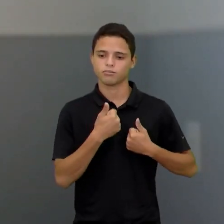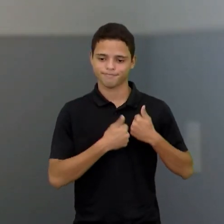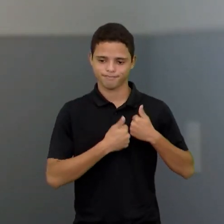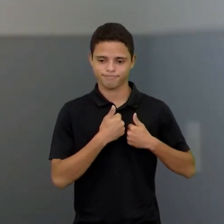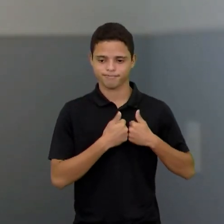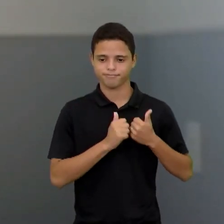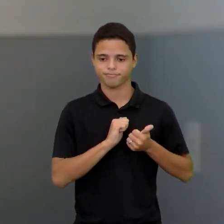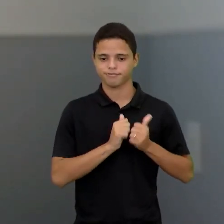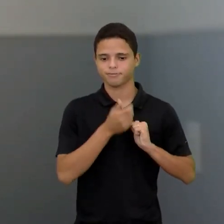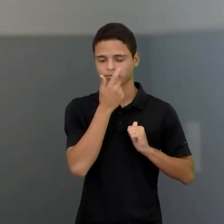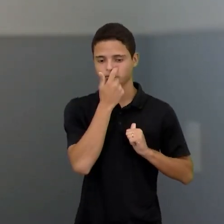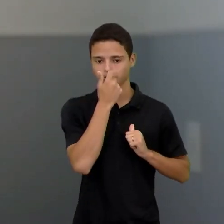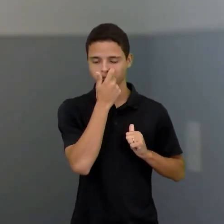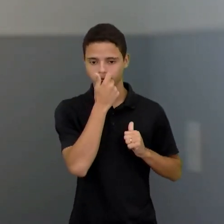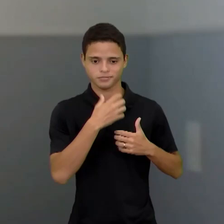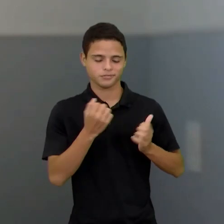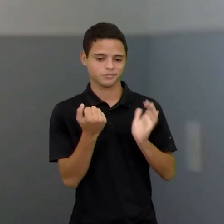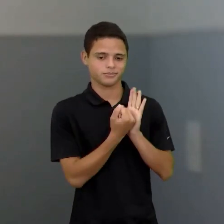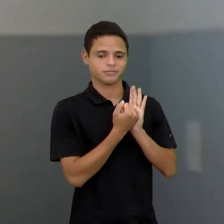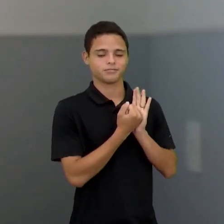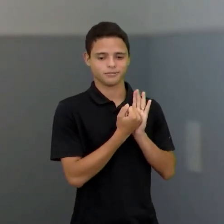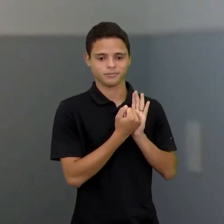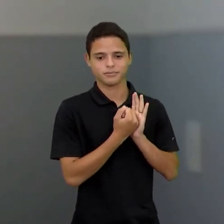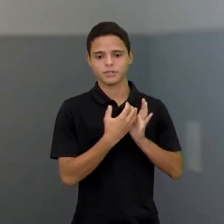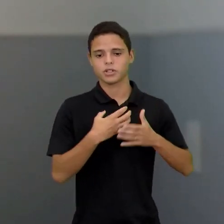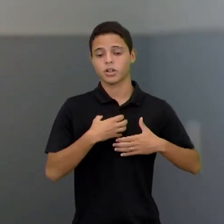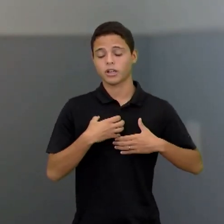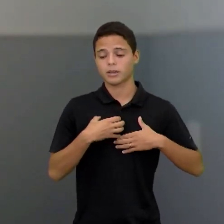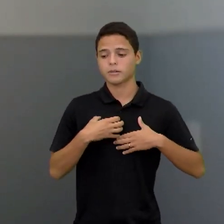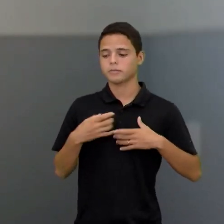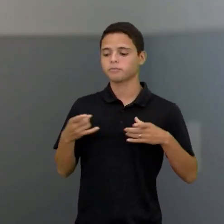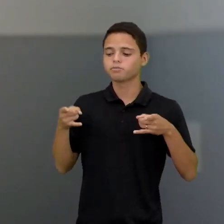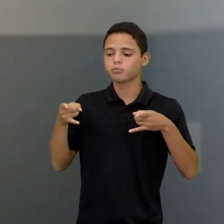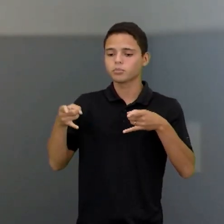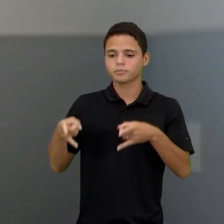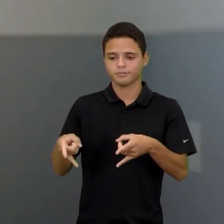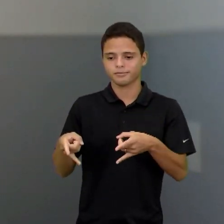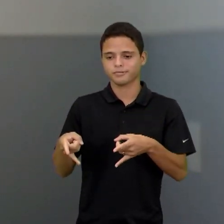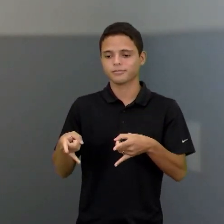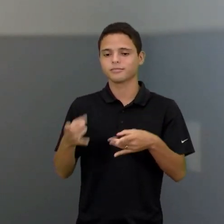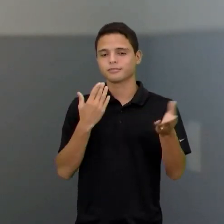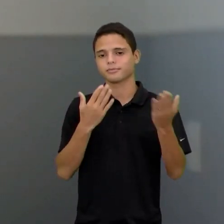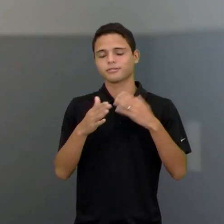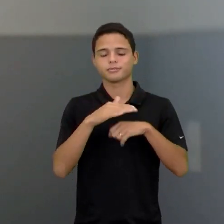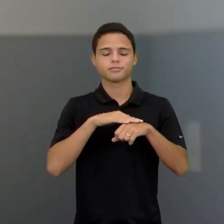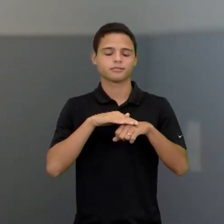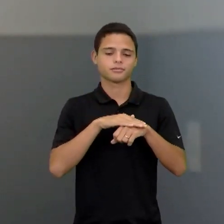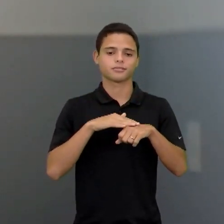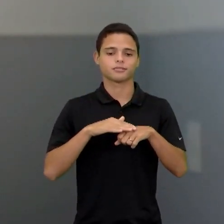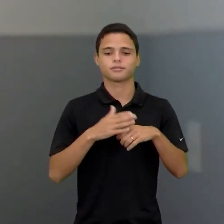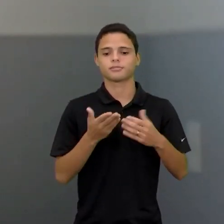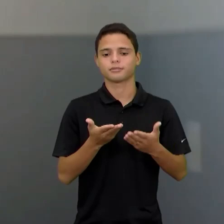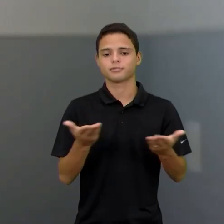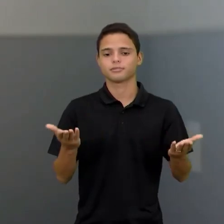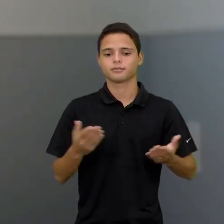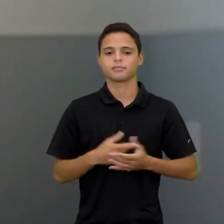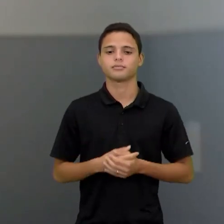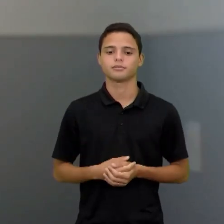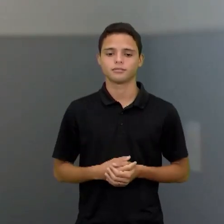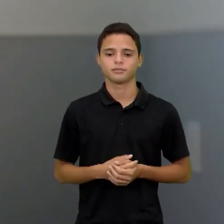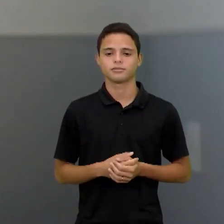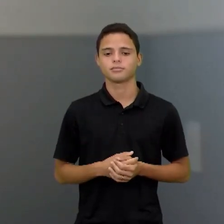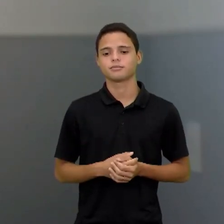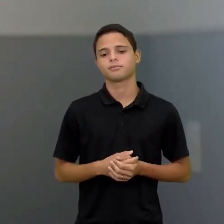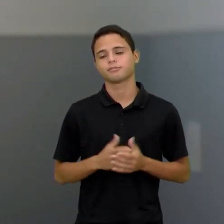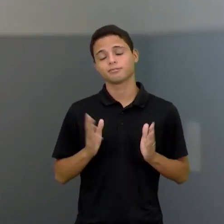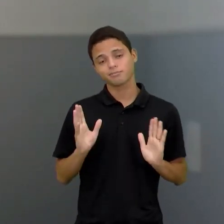E estou em videoconferência do meu quarto, né, do meu escritório, para falar aqui com vocês hoje. Então, minha